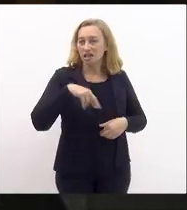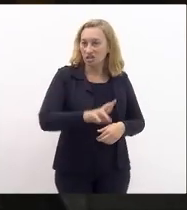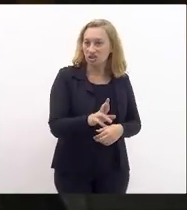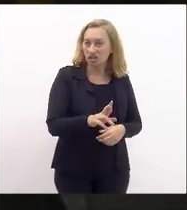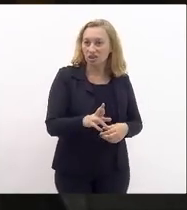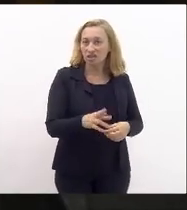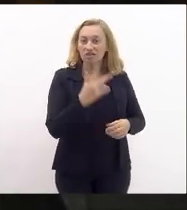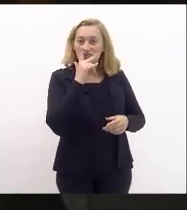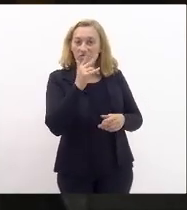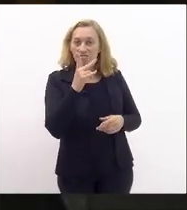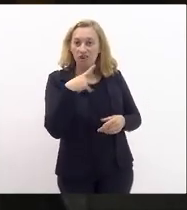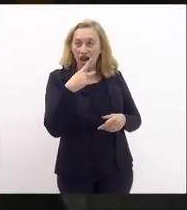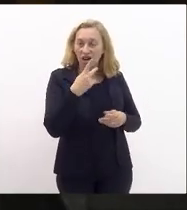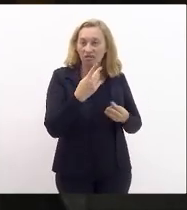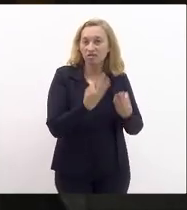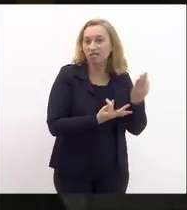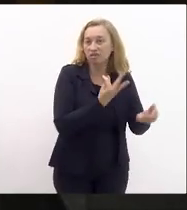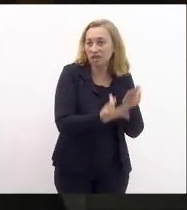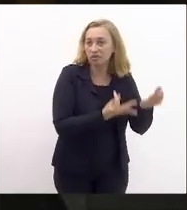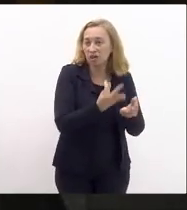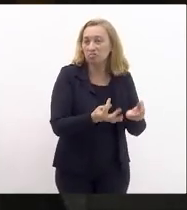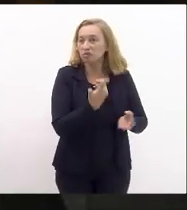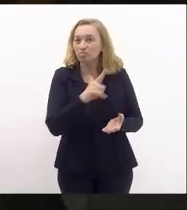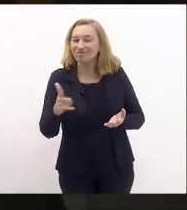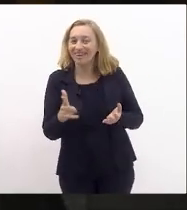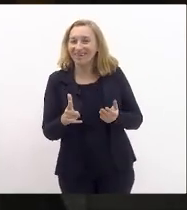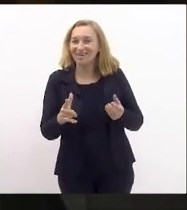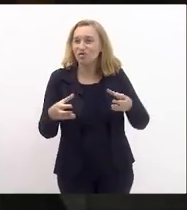que, sem nenhuma equipe